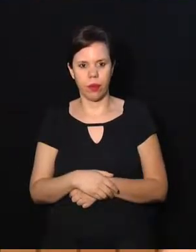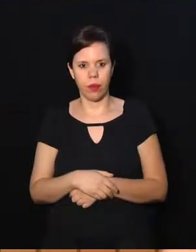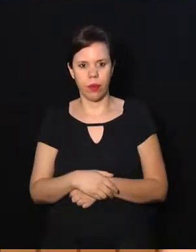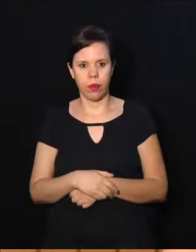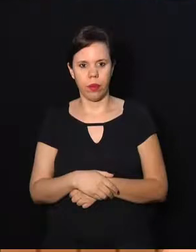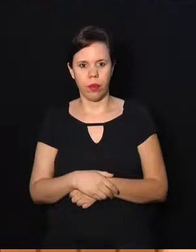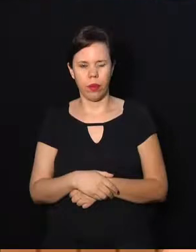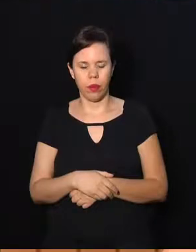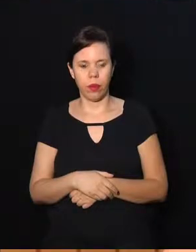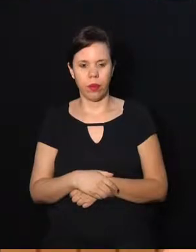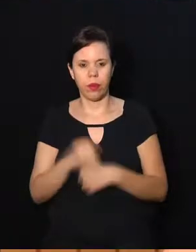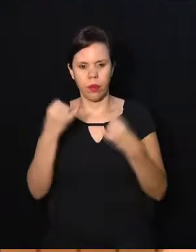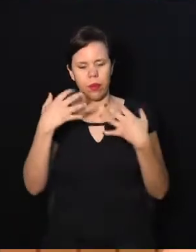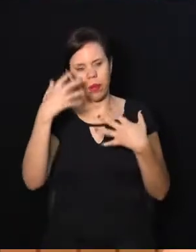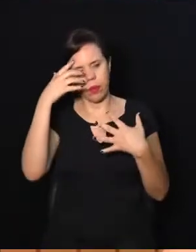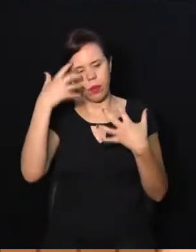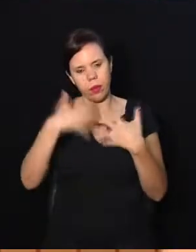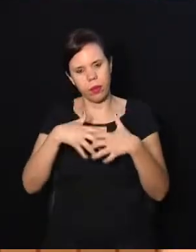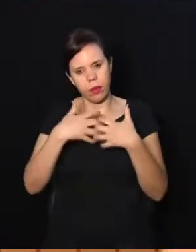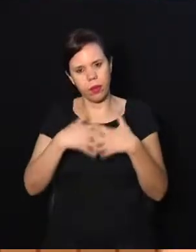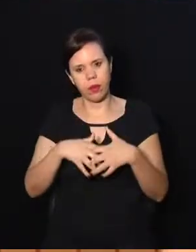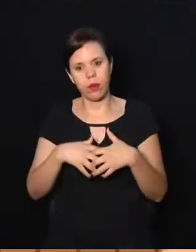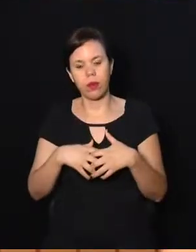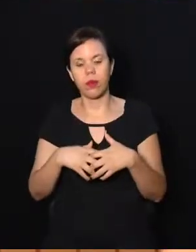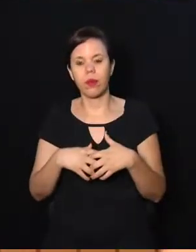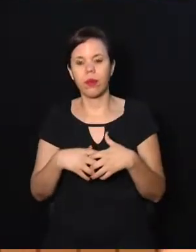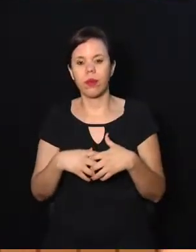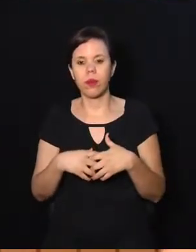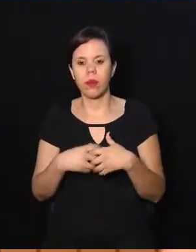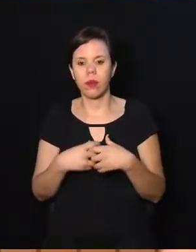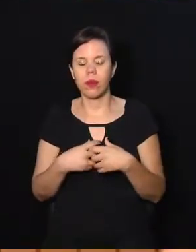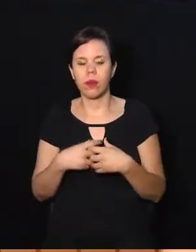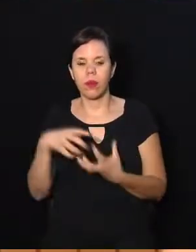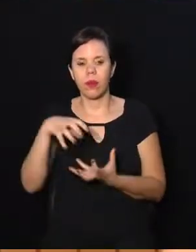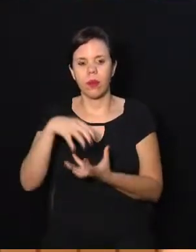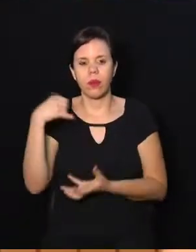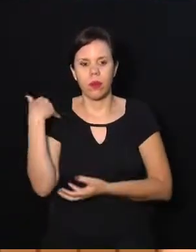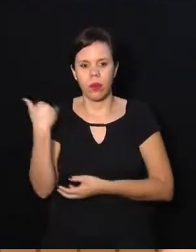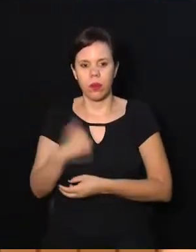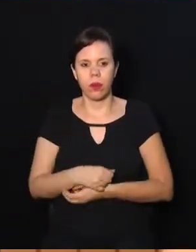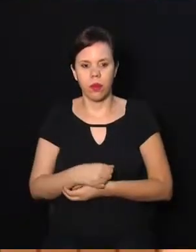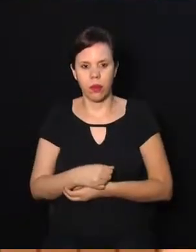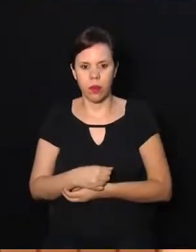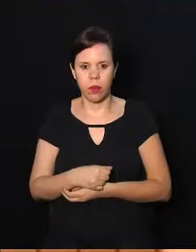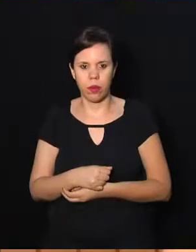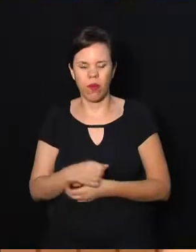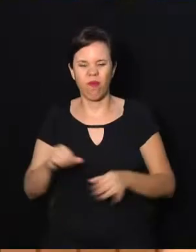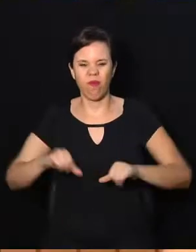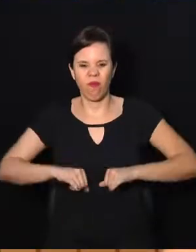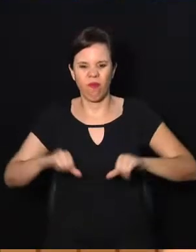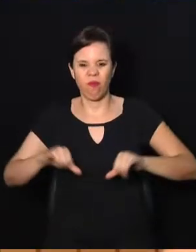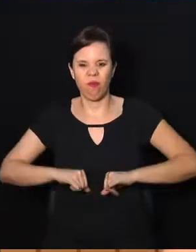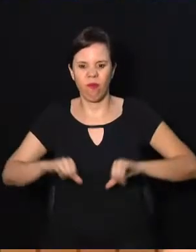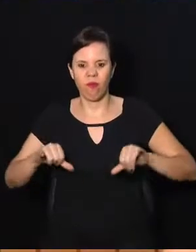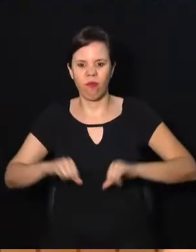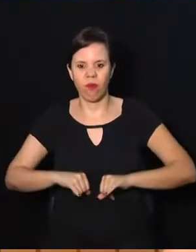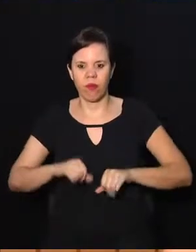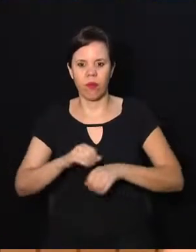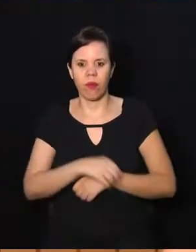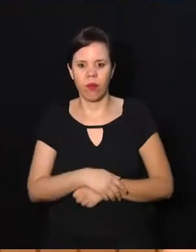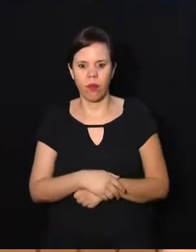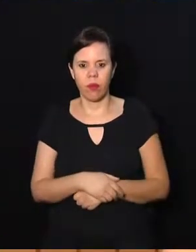E aí eu fazia uma reflexão, o quanto o idoso está sofrendo,